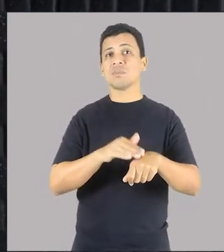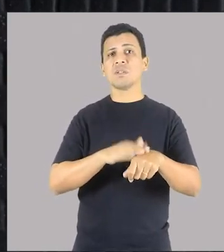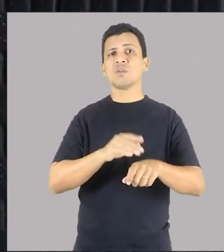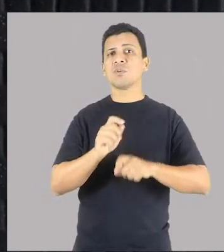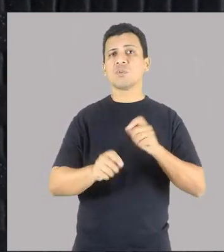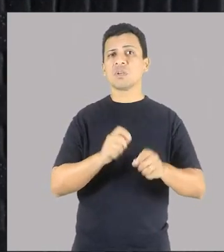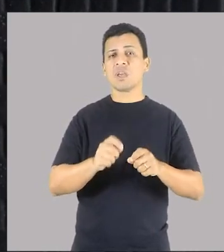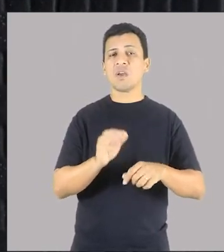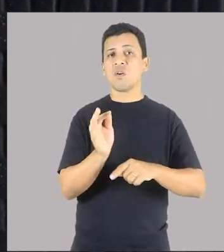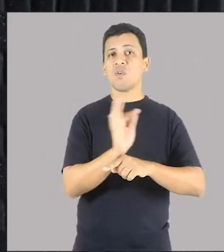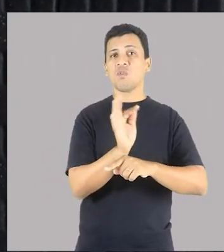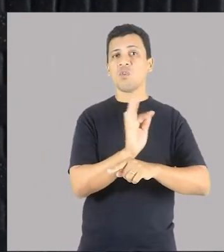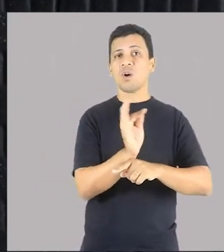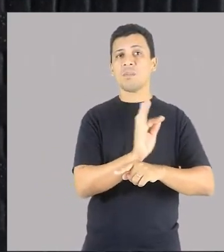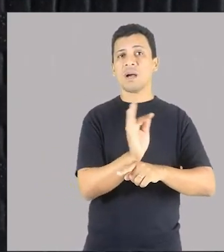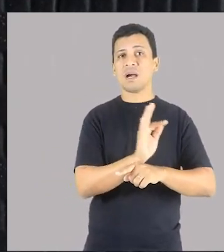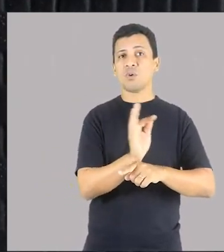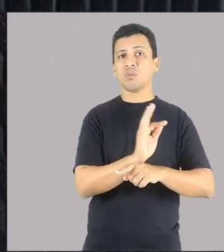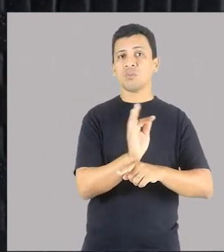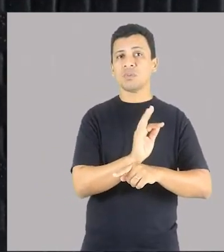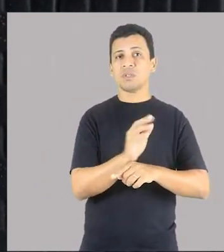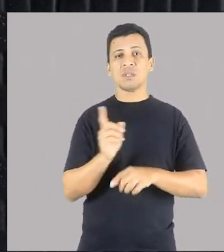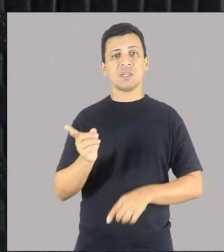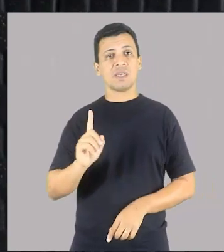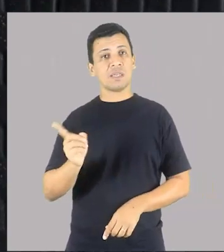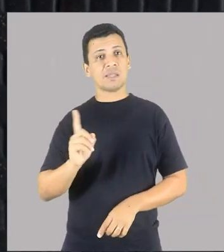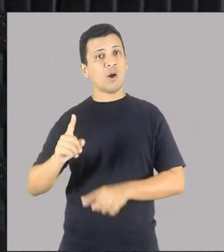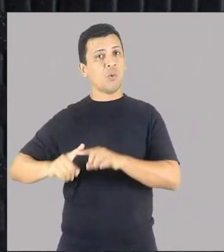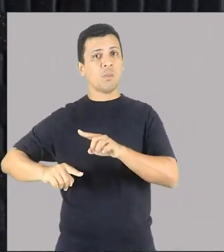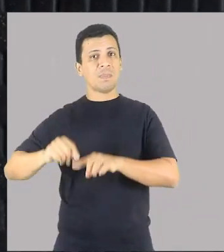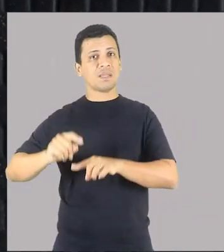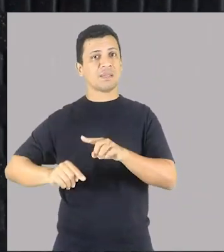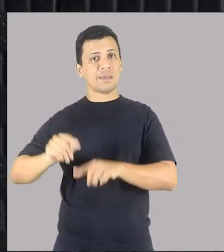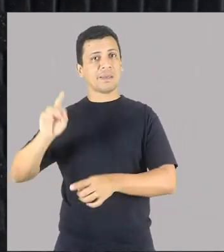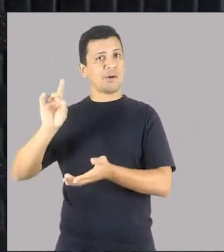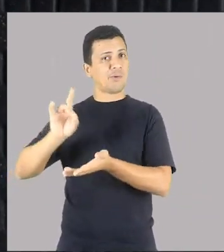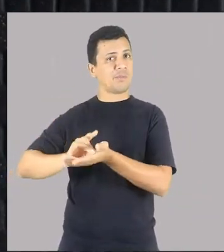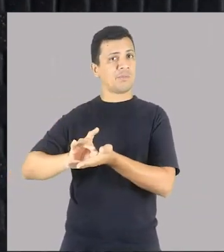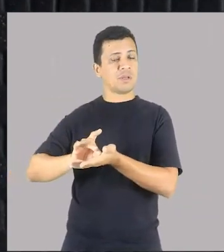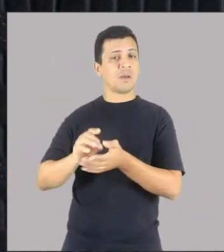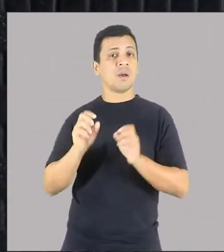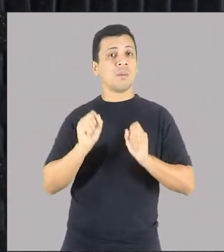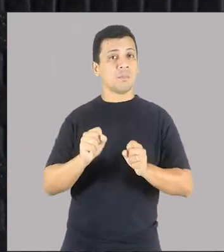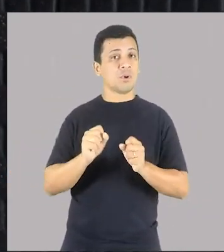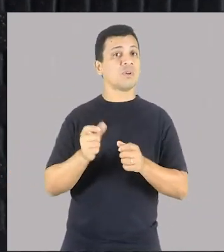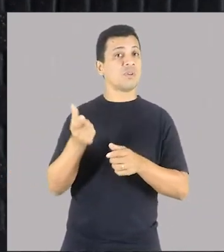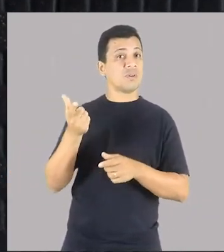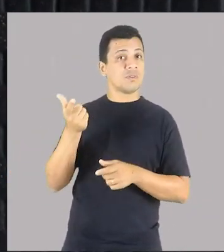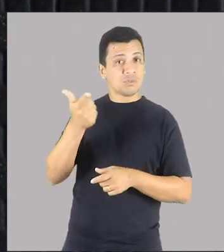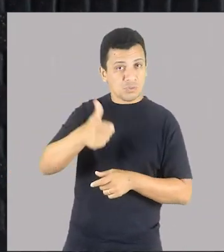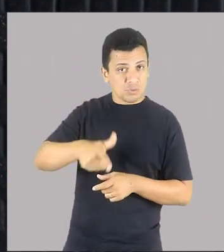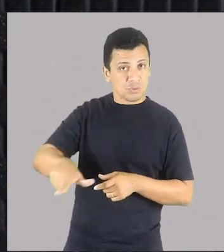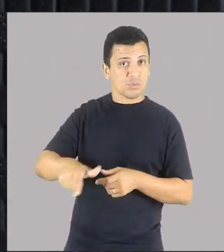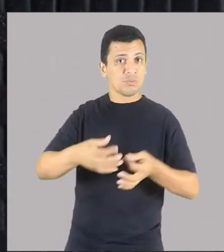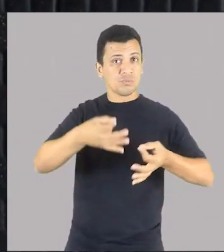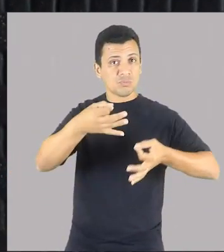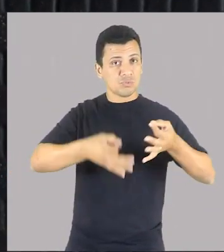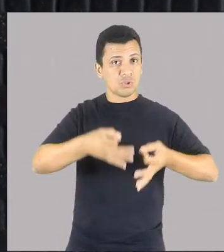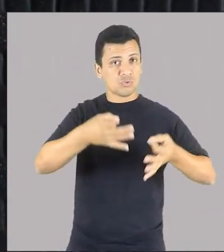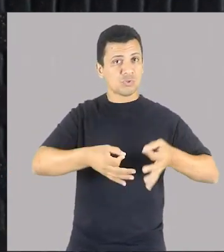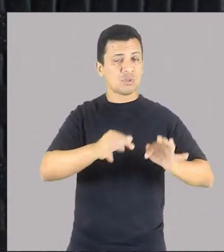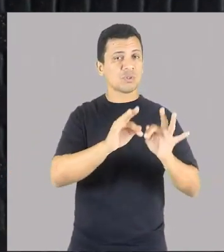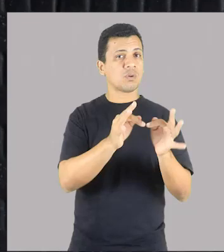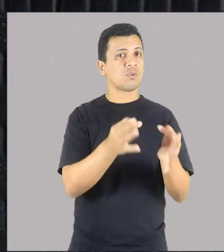julgada formal e não coisa julgada material. Por que isso? Porque ela pode ser revista no judiciário, na